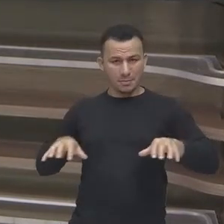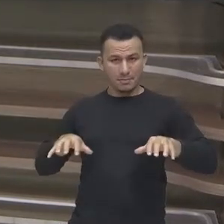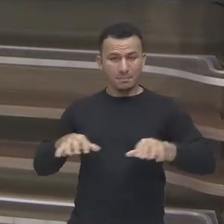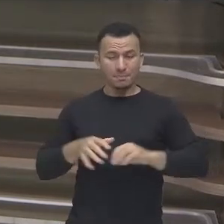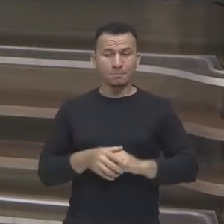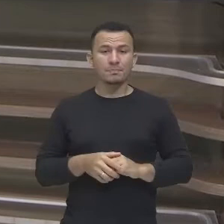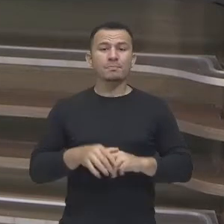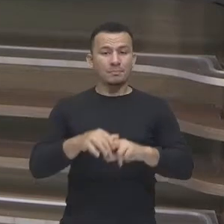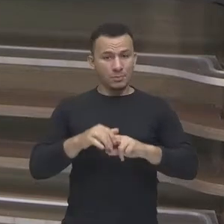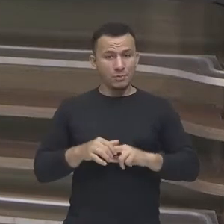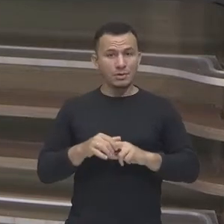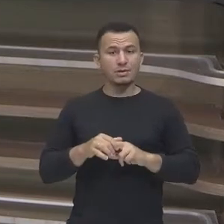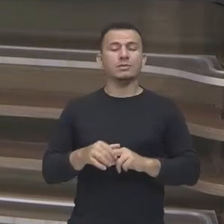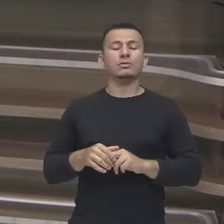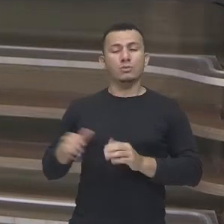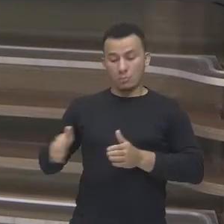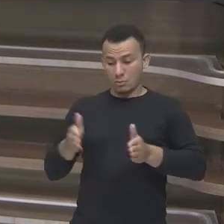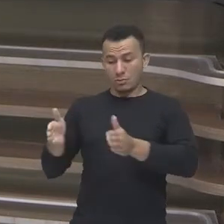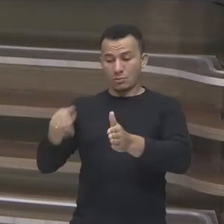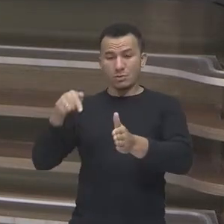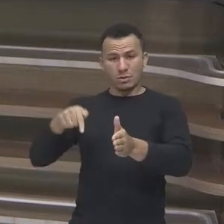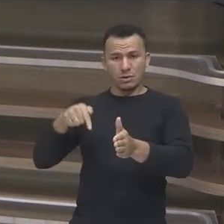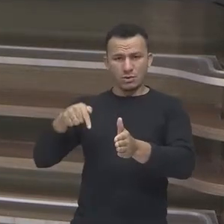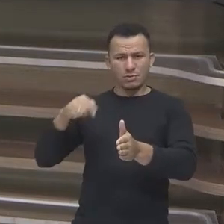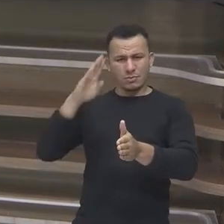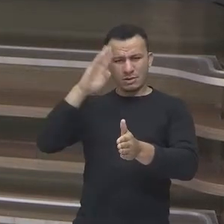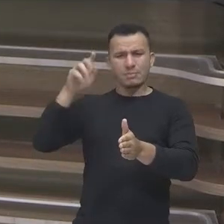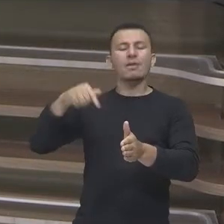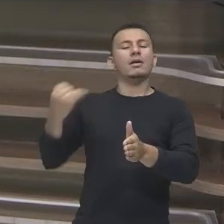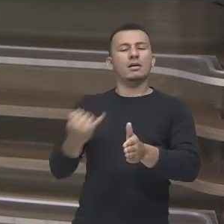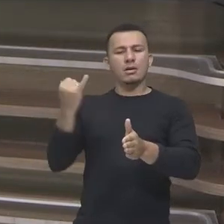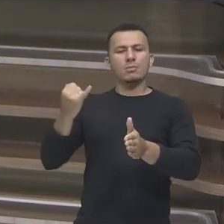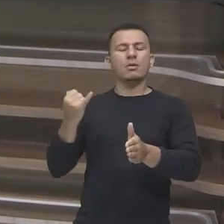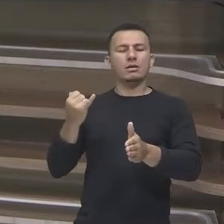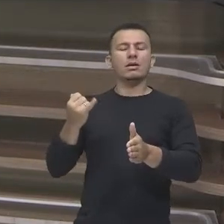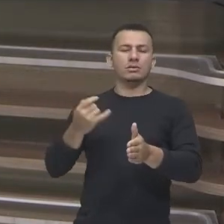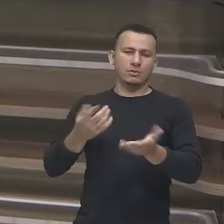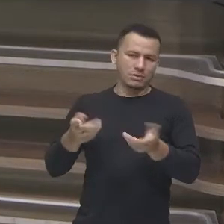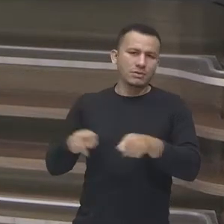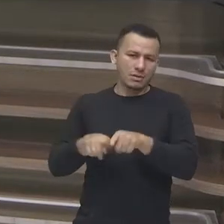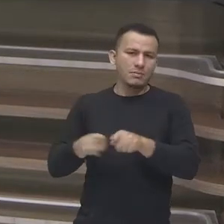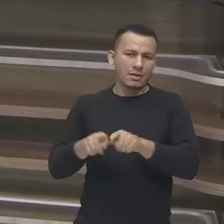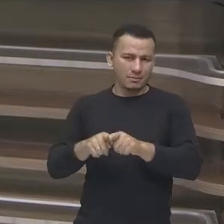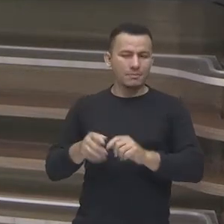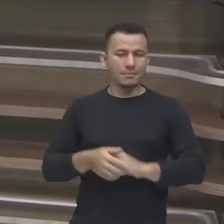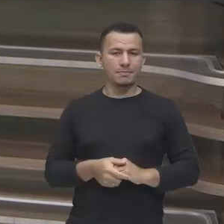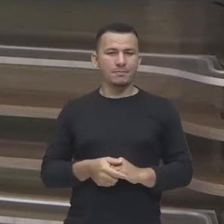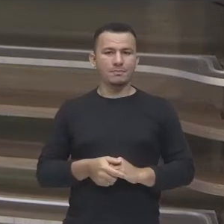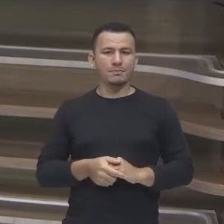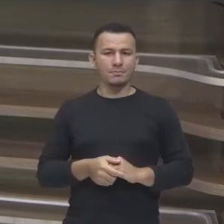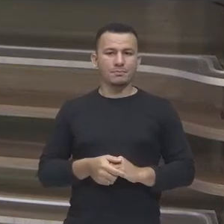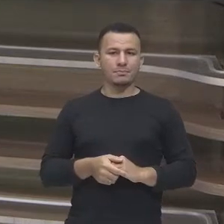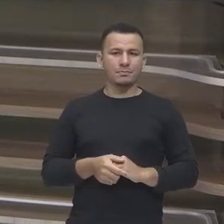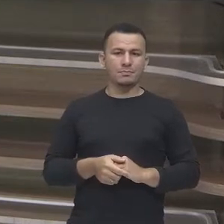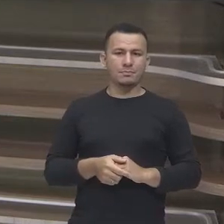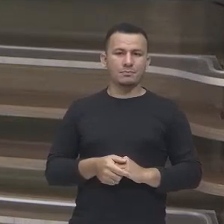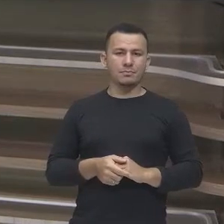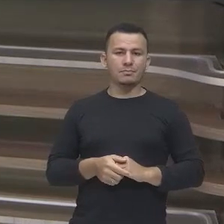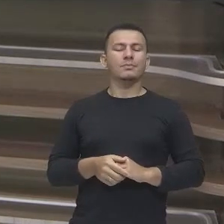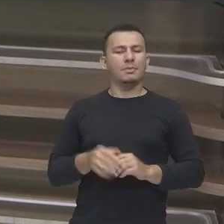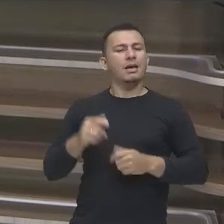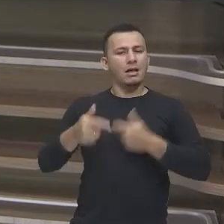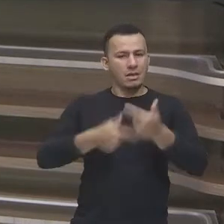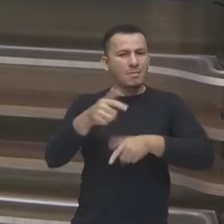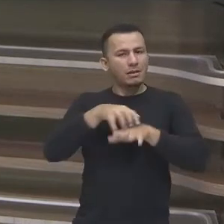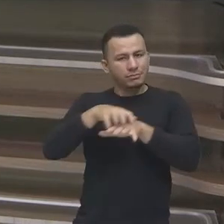Então, o Vale do Rio São Lourenço é muito importante lá para eles, né? Também para o escoamento de